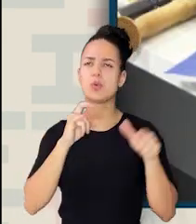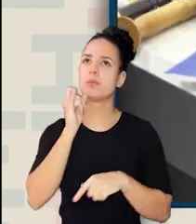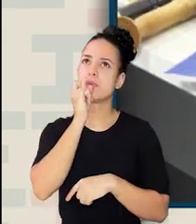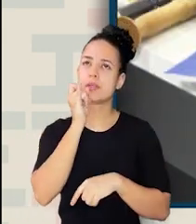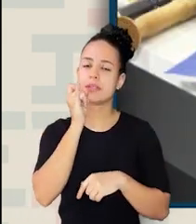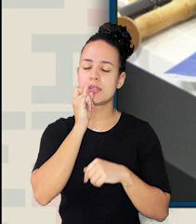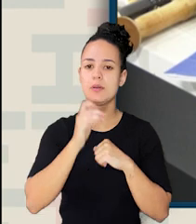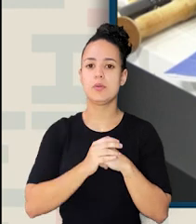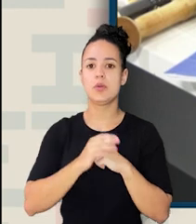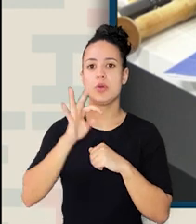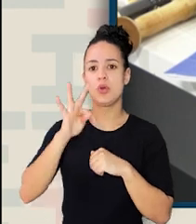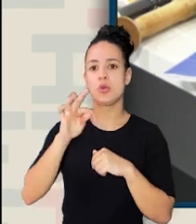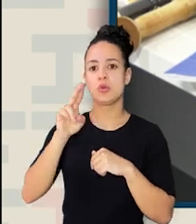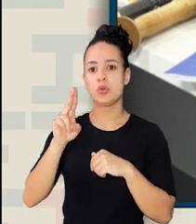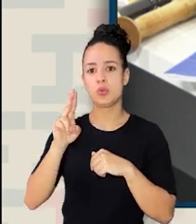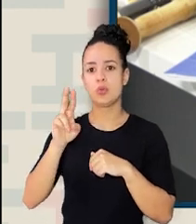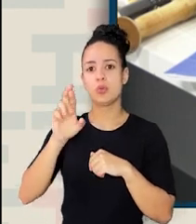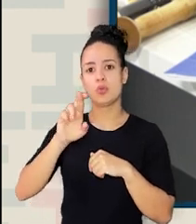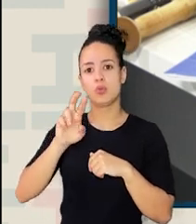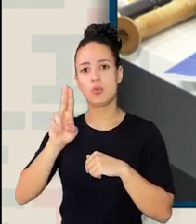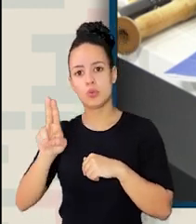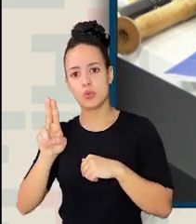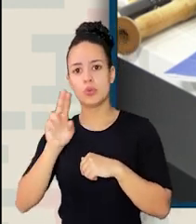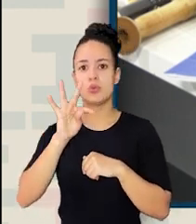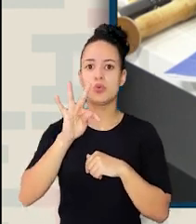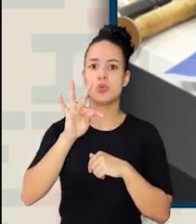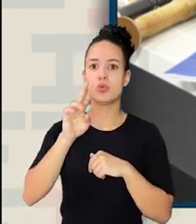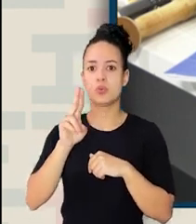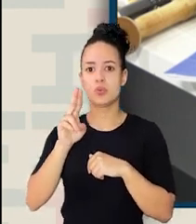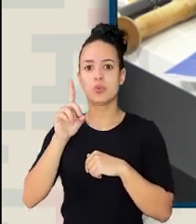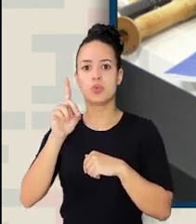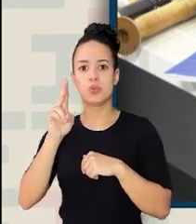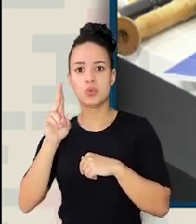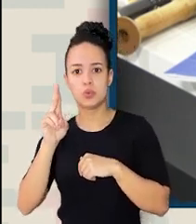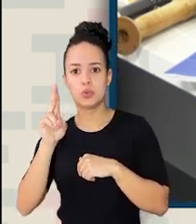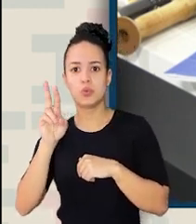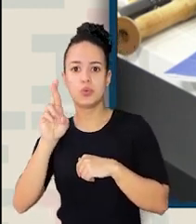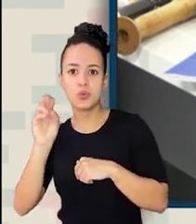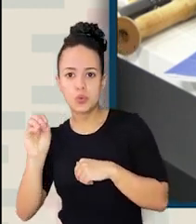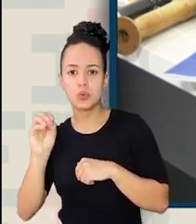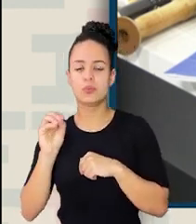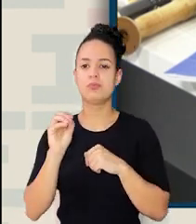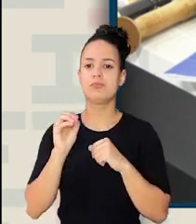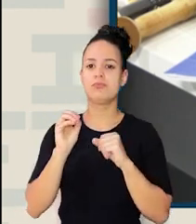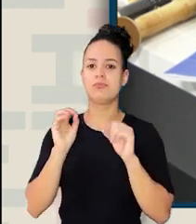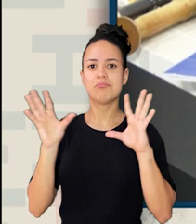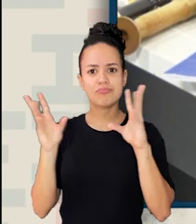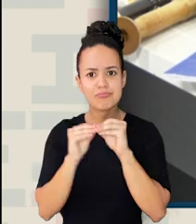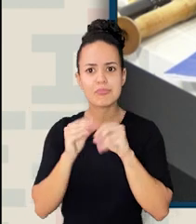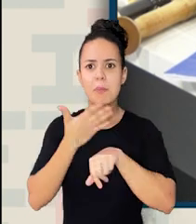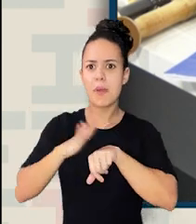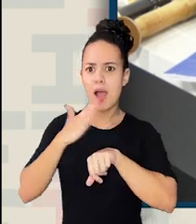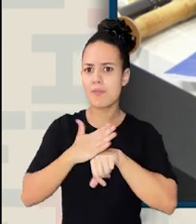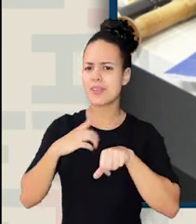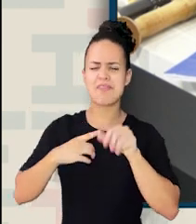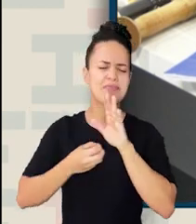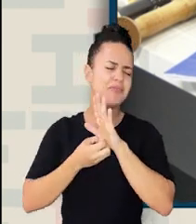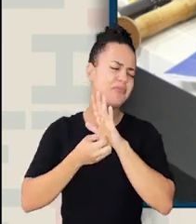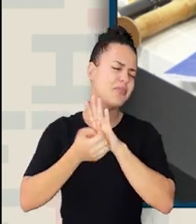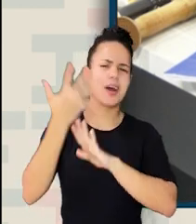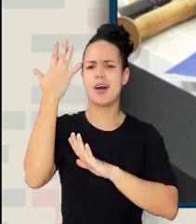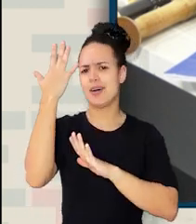também turu, luru, luru, né, e uma infinidade,